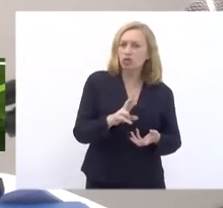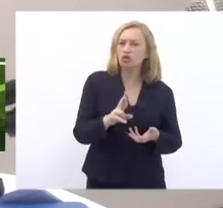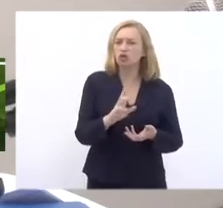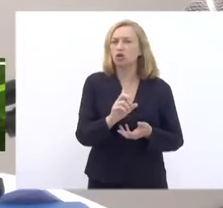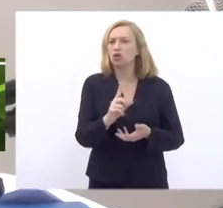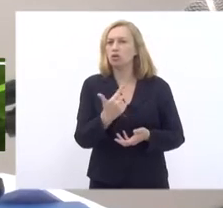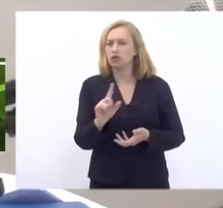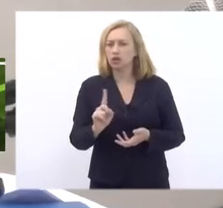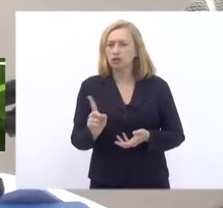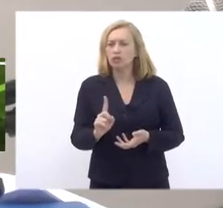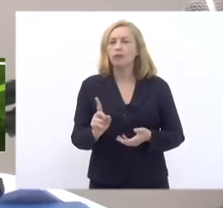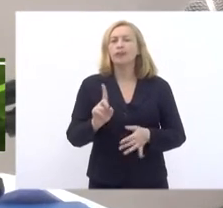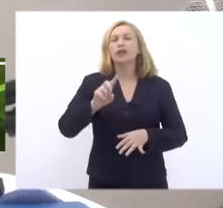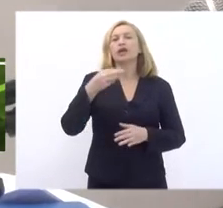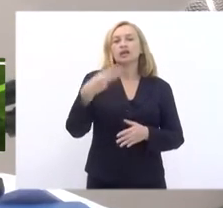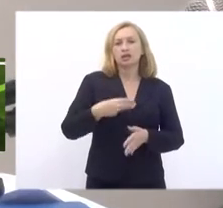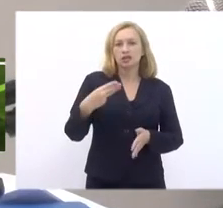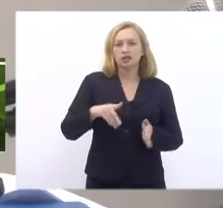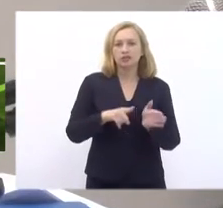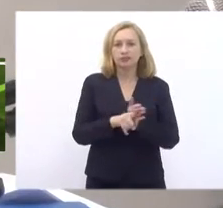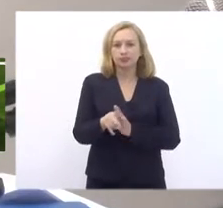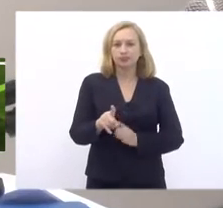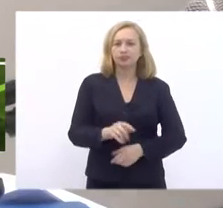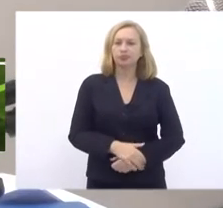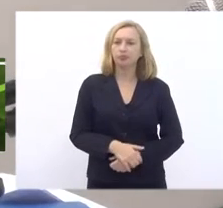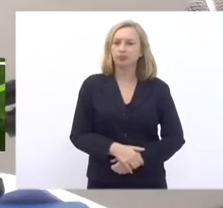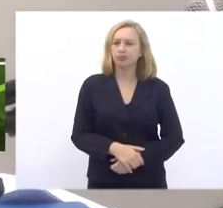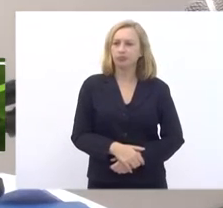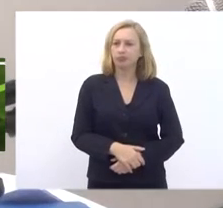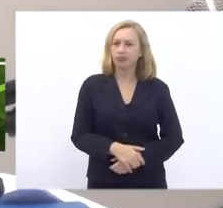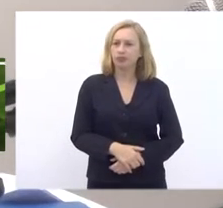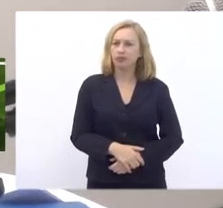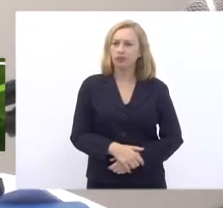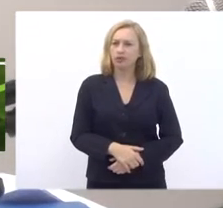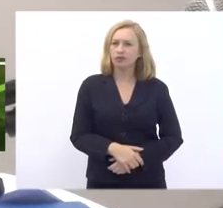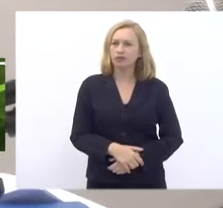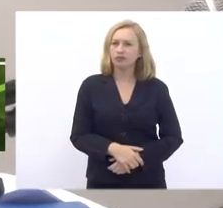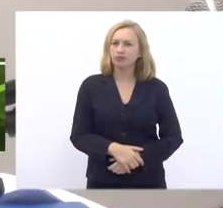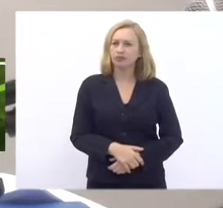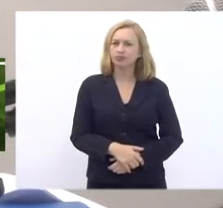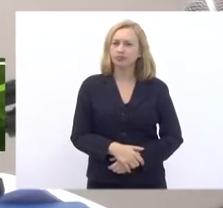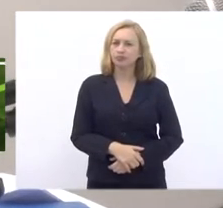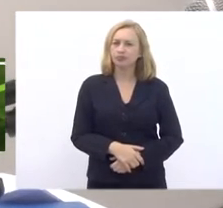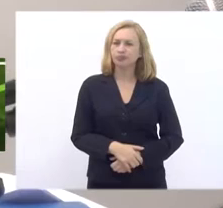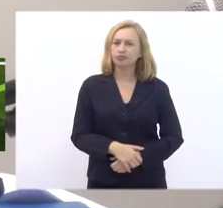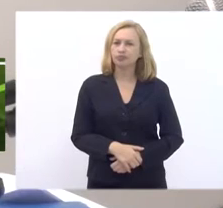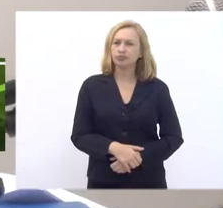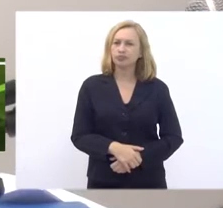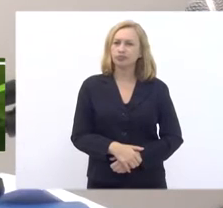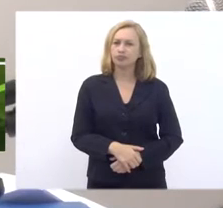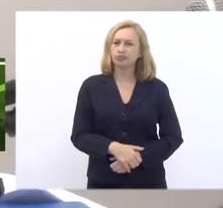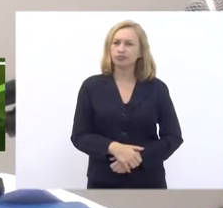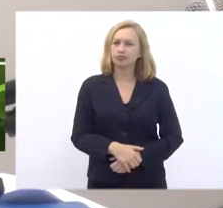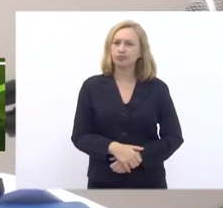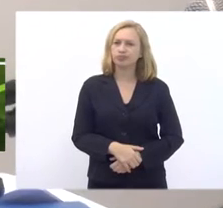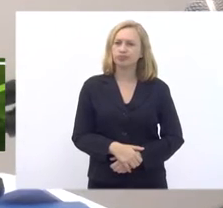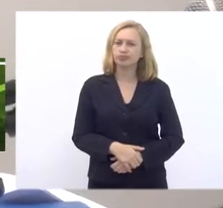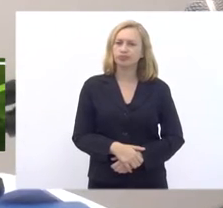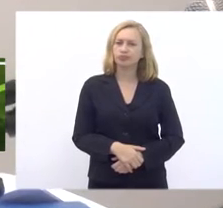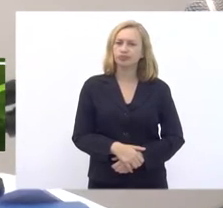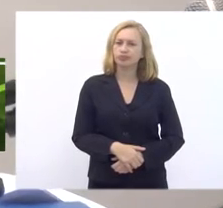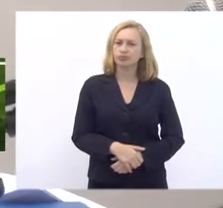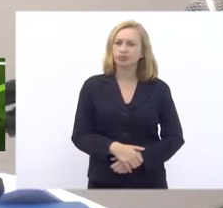foi, enfim. Terceira questão é sobre o indicador que